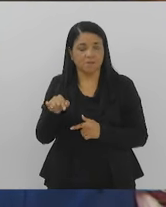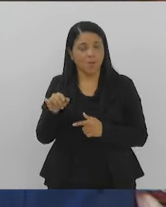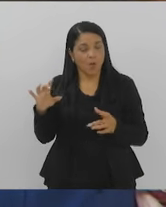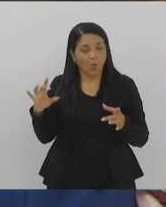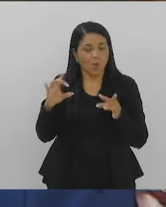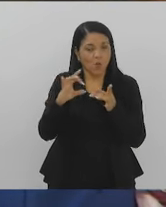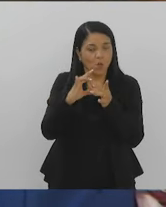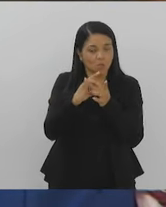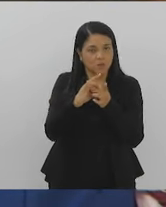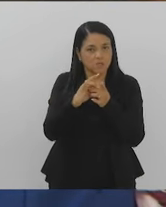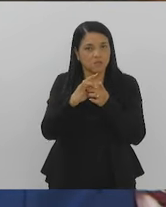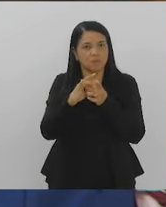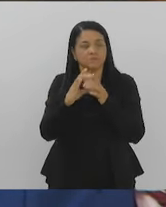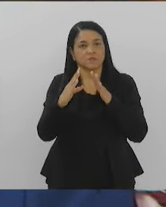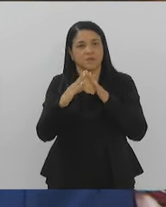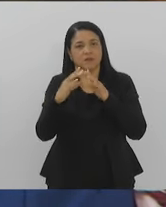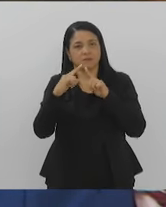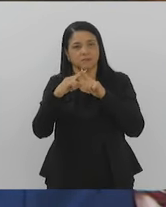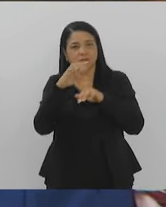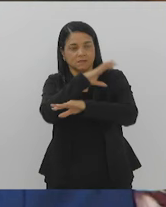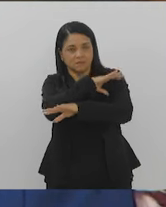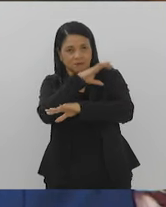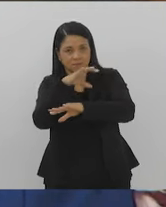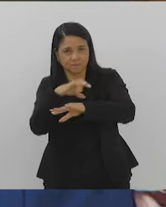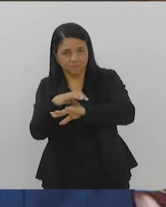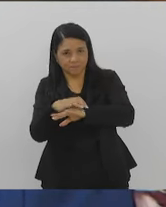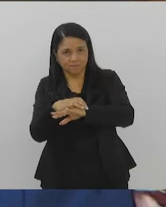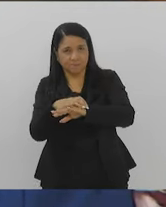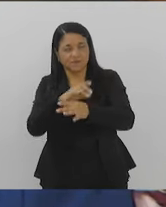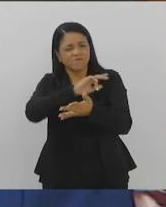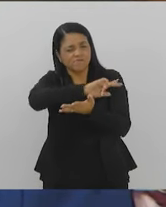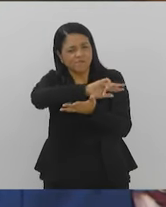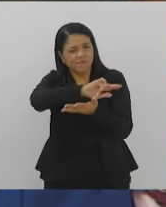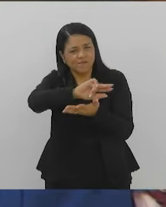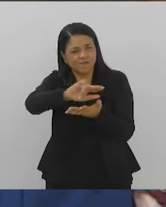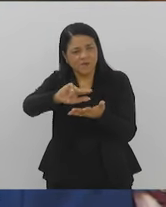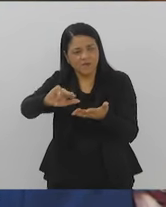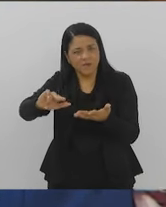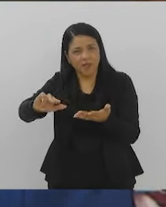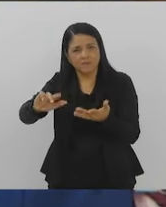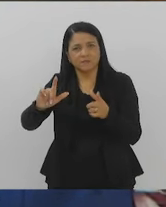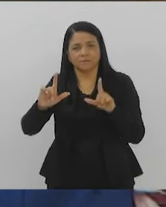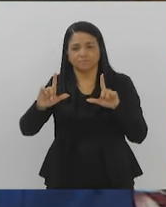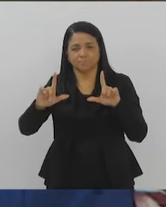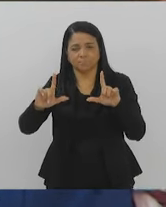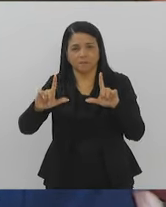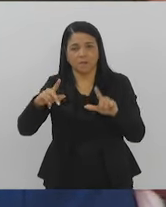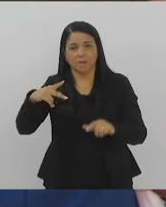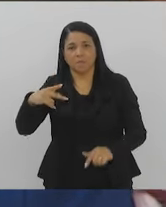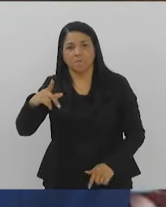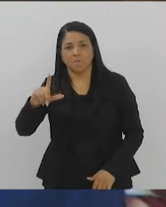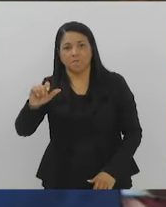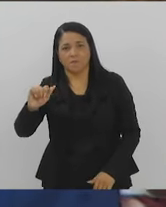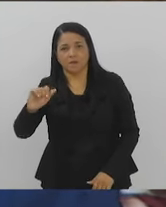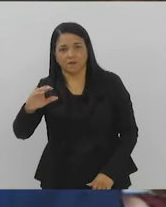as Assembleias de Deus nas suas mais variadas placas e convenções.